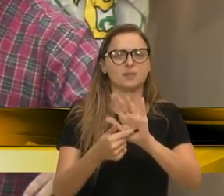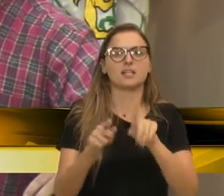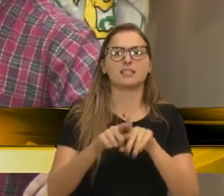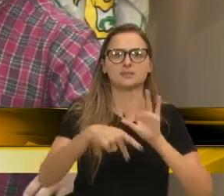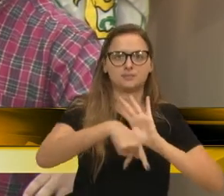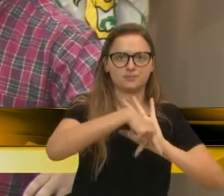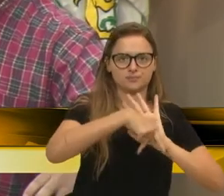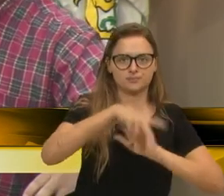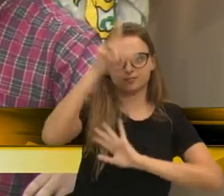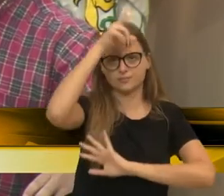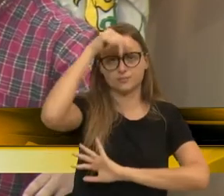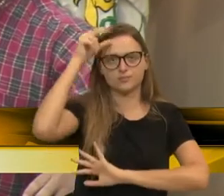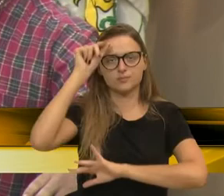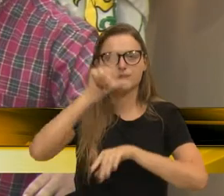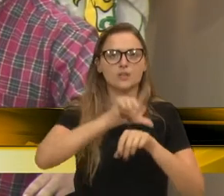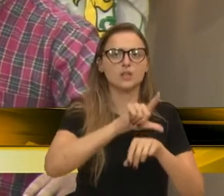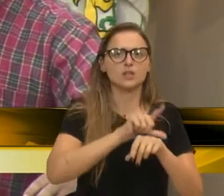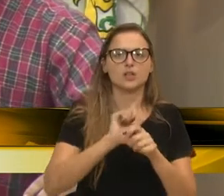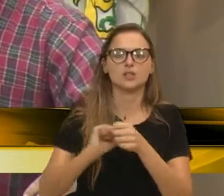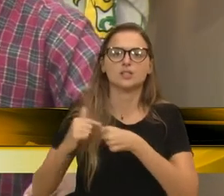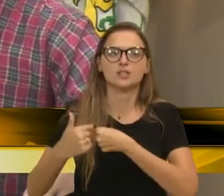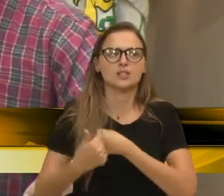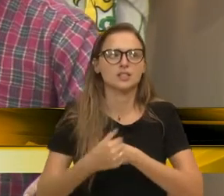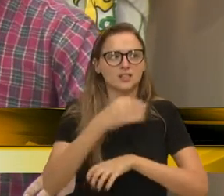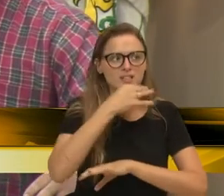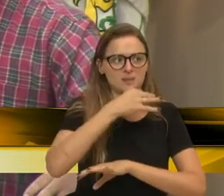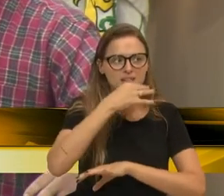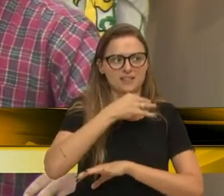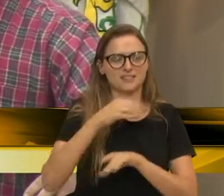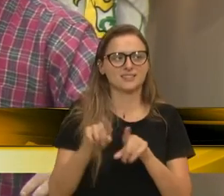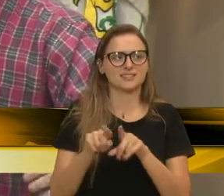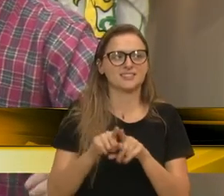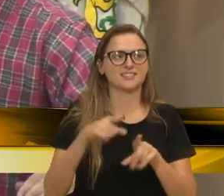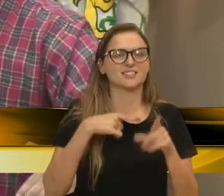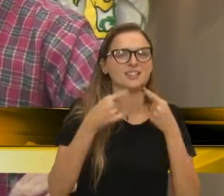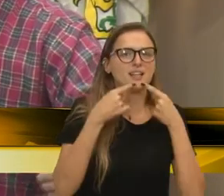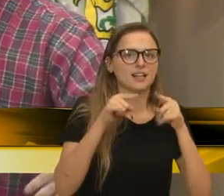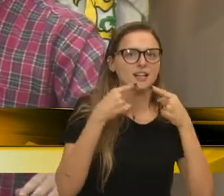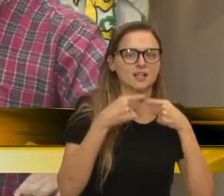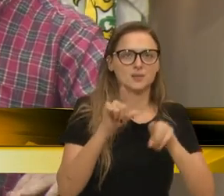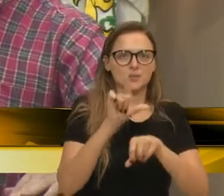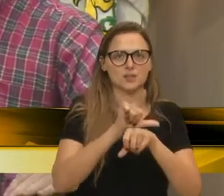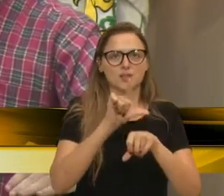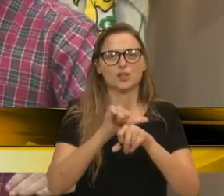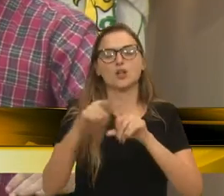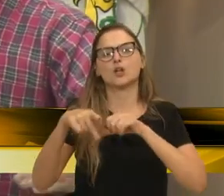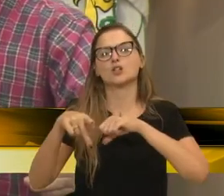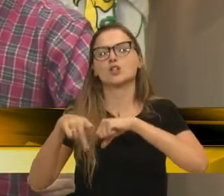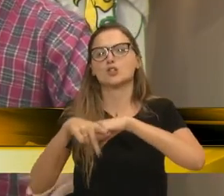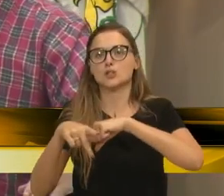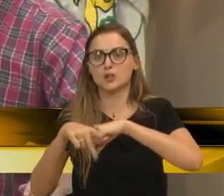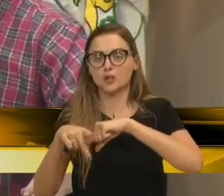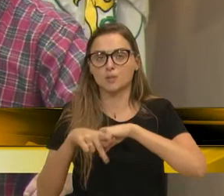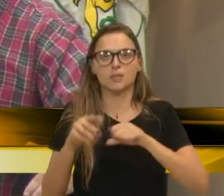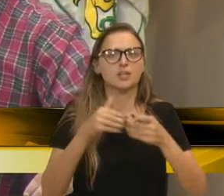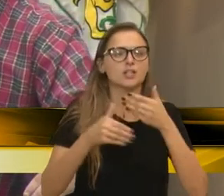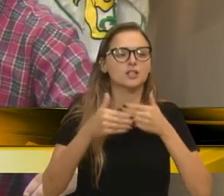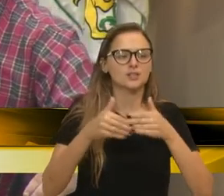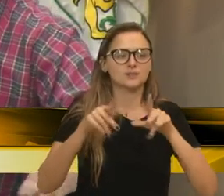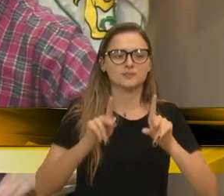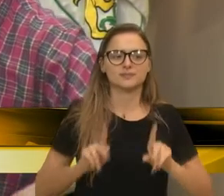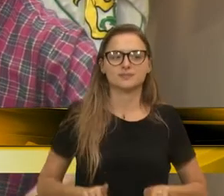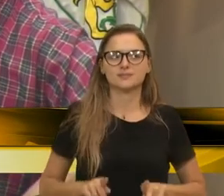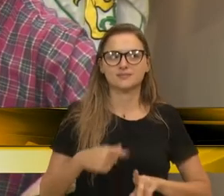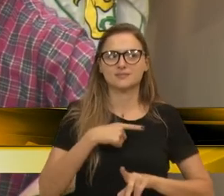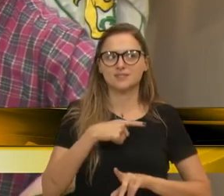patrimônios públicos, em lojas do município, se tem grandes reclamações dos lojistas, dos shoppings, enfim, de todos aqueles que abrem